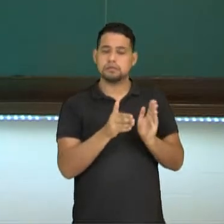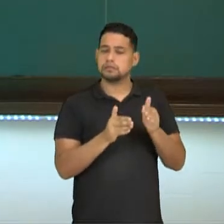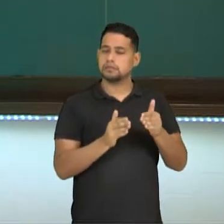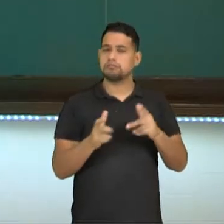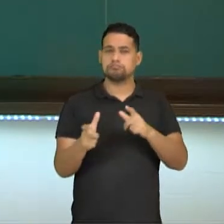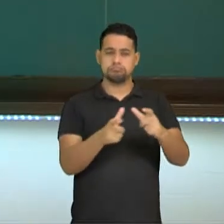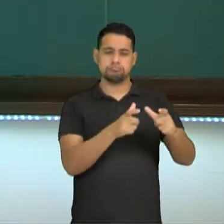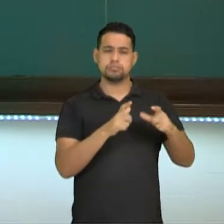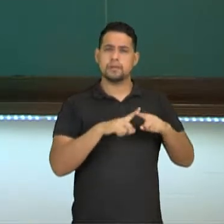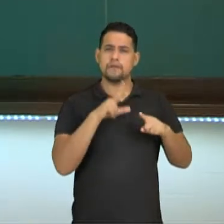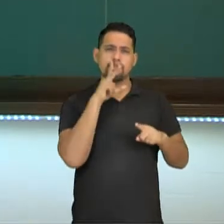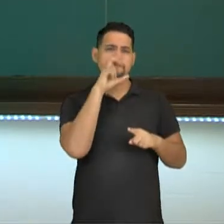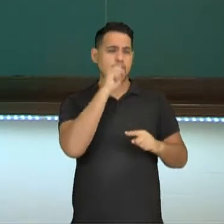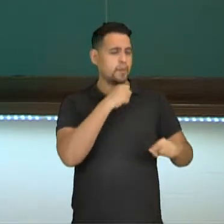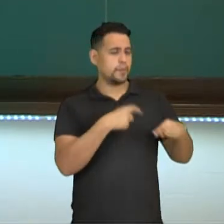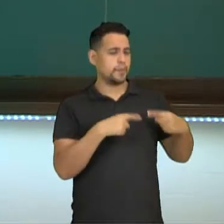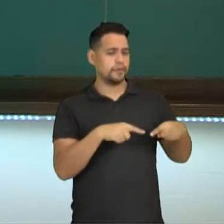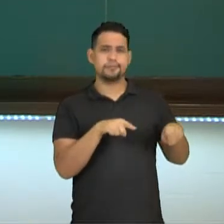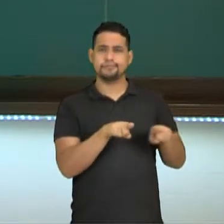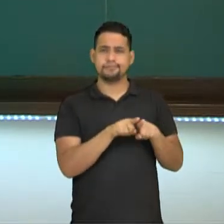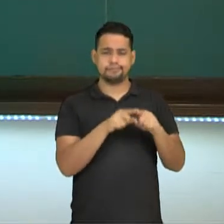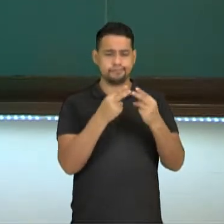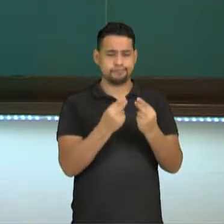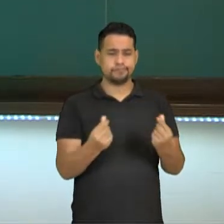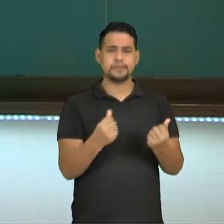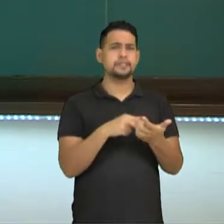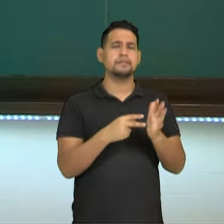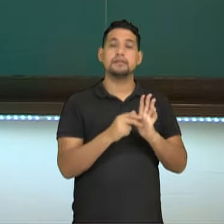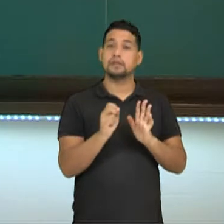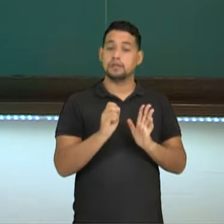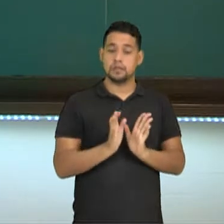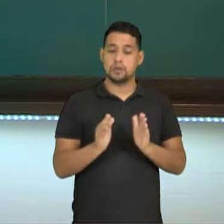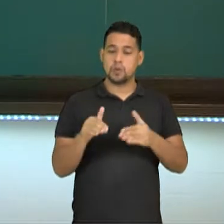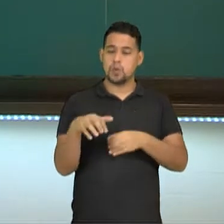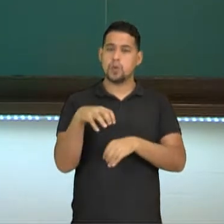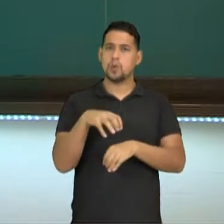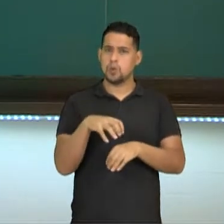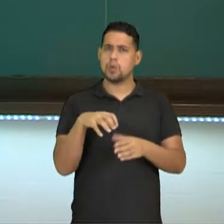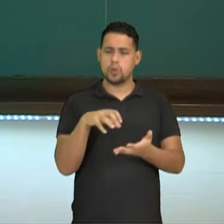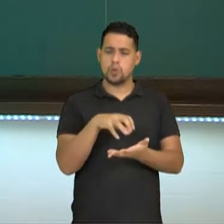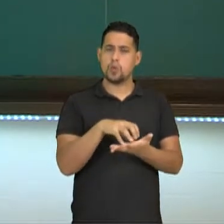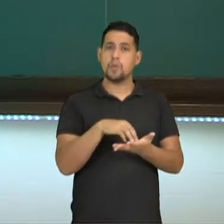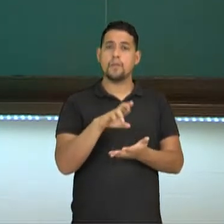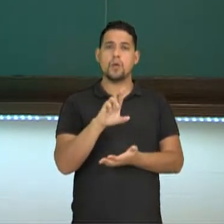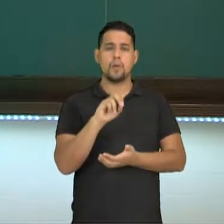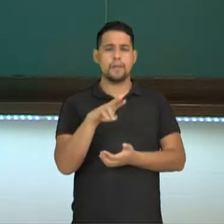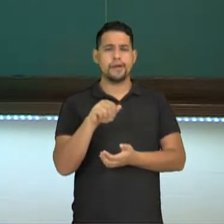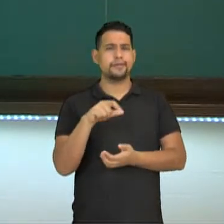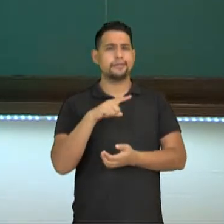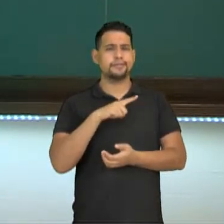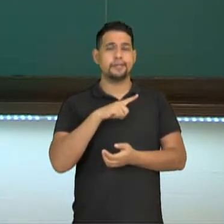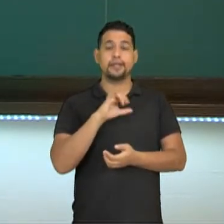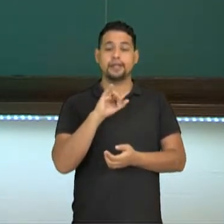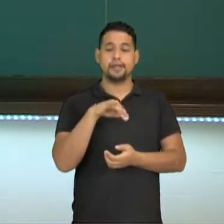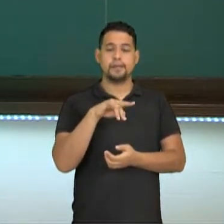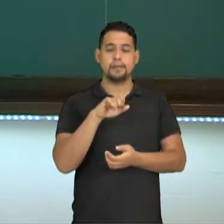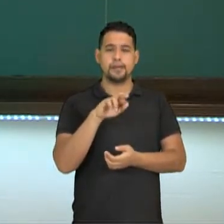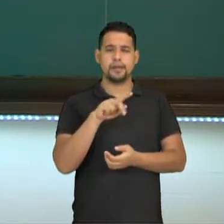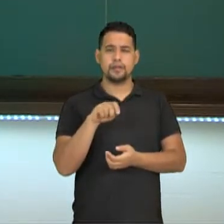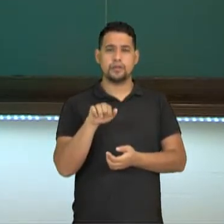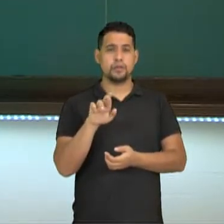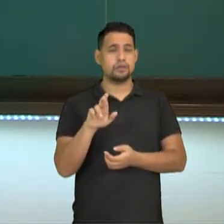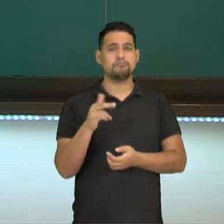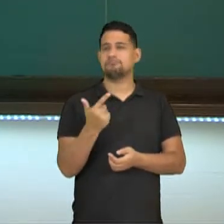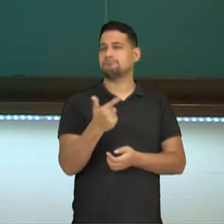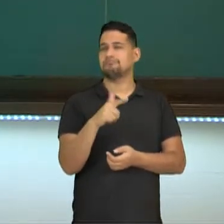terra. O poder político fragmentado. Se no Império Romano nós tínhamos a figura de um imperador, nós não